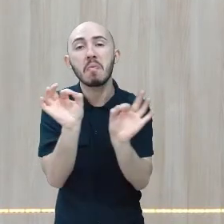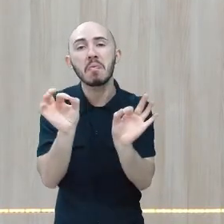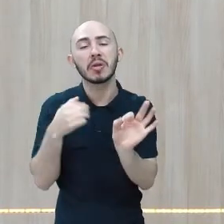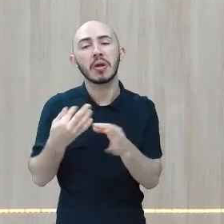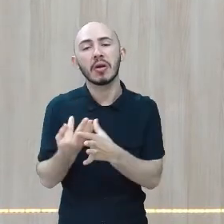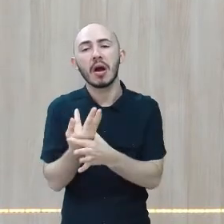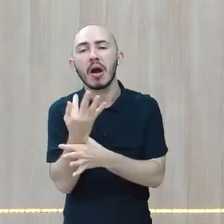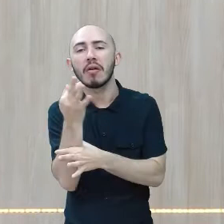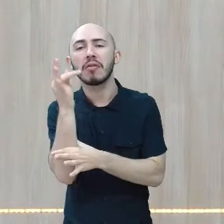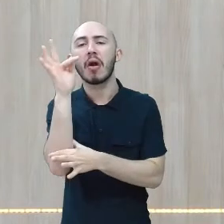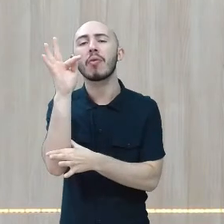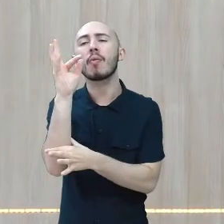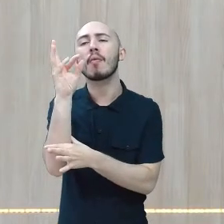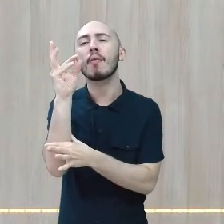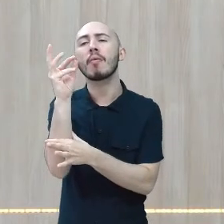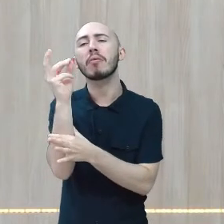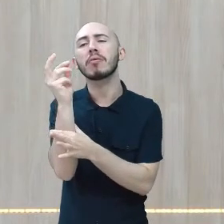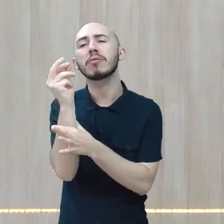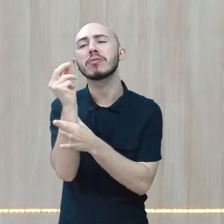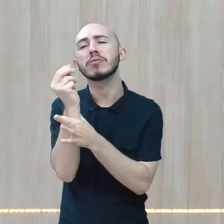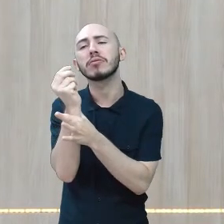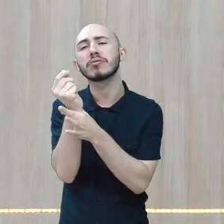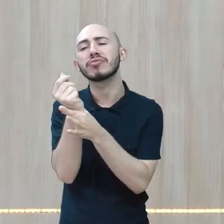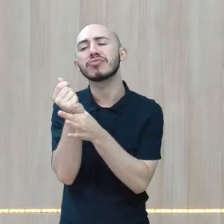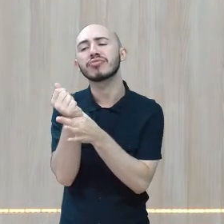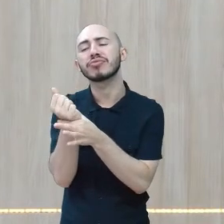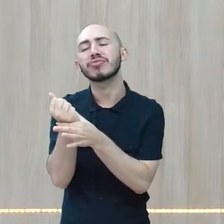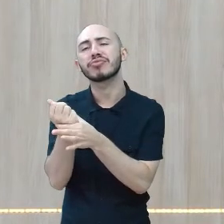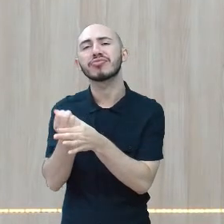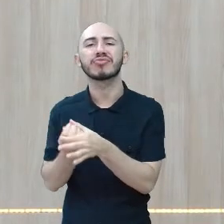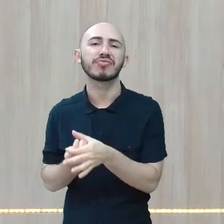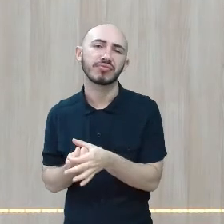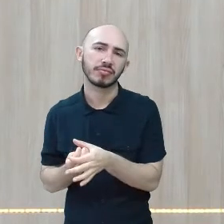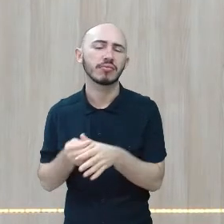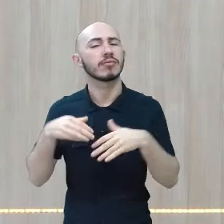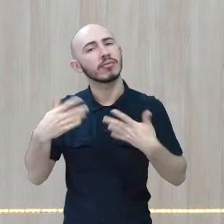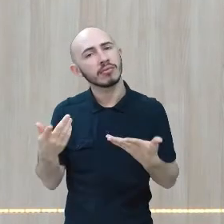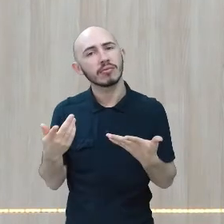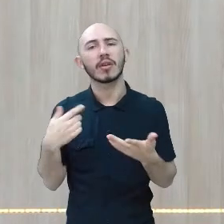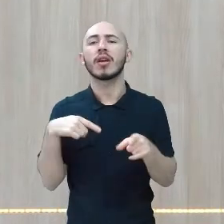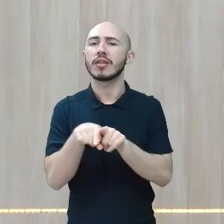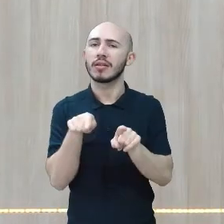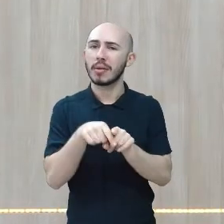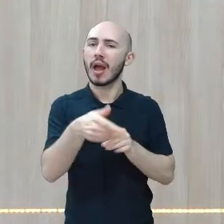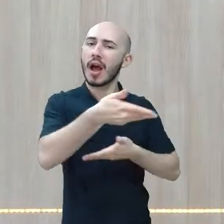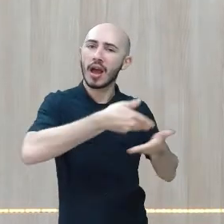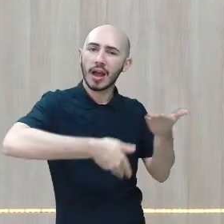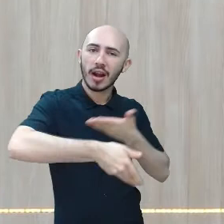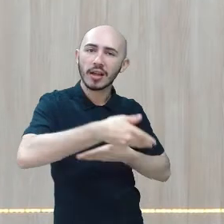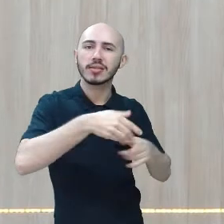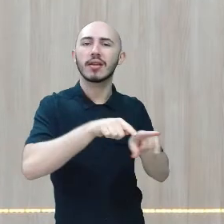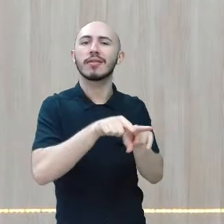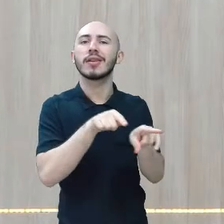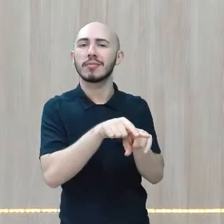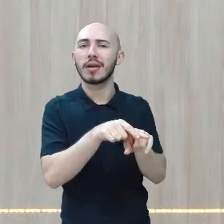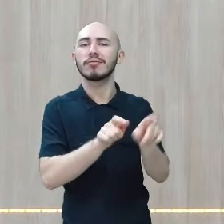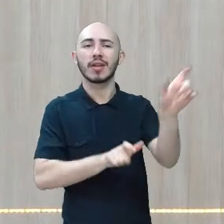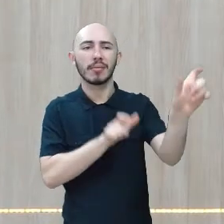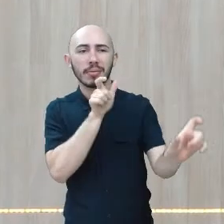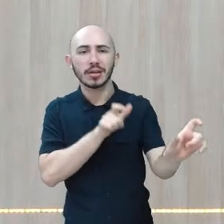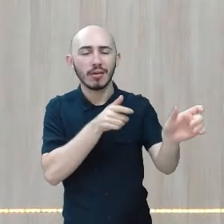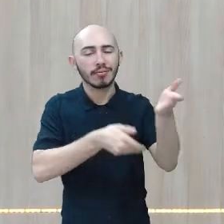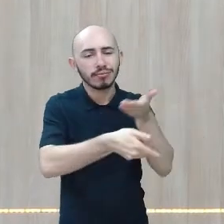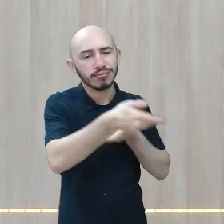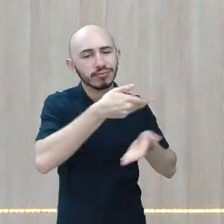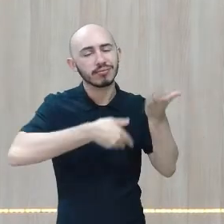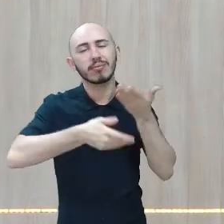ela murcha, ela não tem vida, não tem brilho. É assim as nossas relações interpessoais, não é? Na